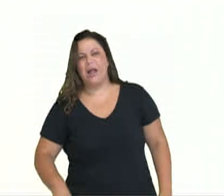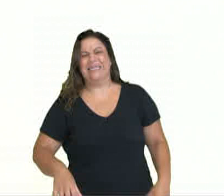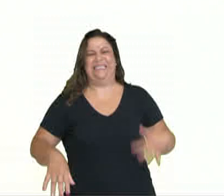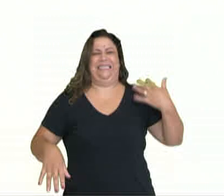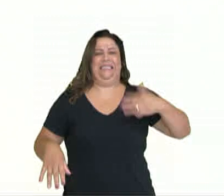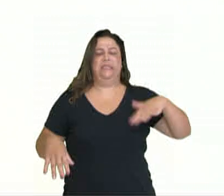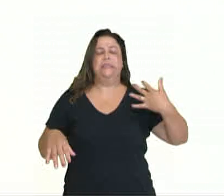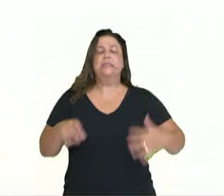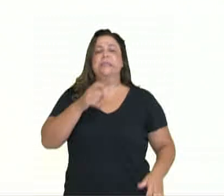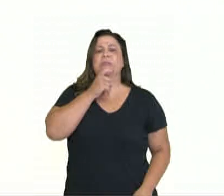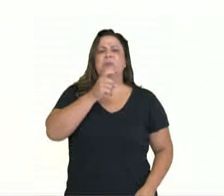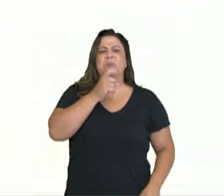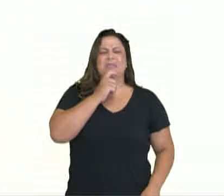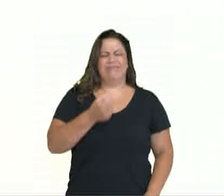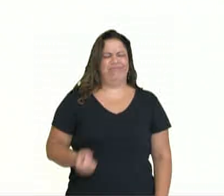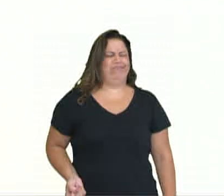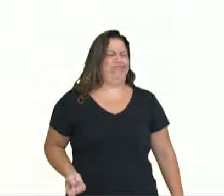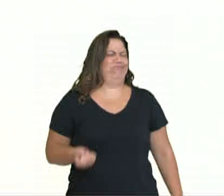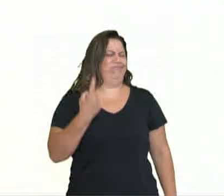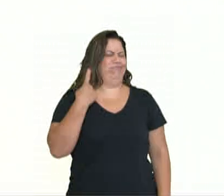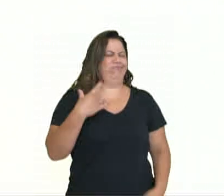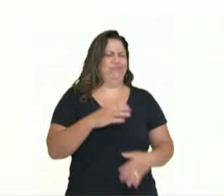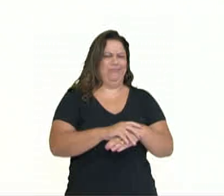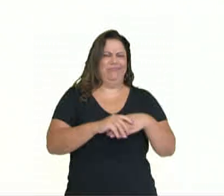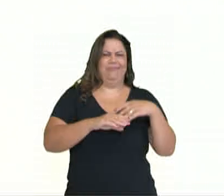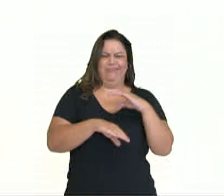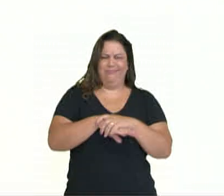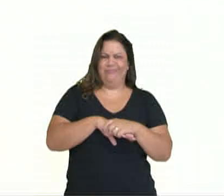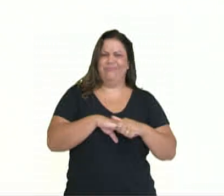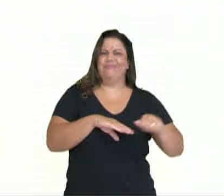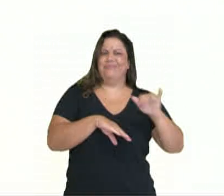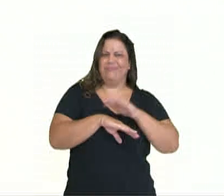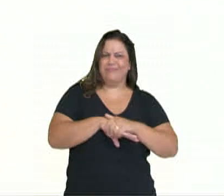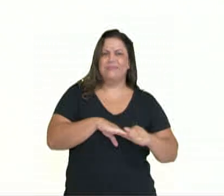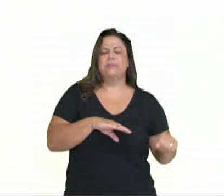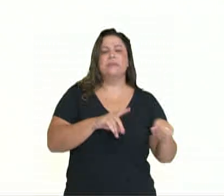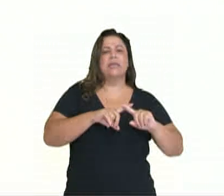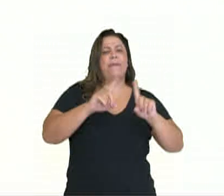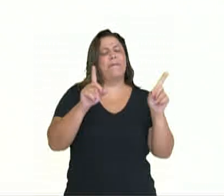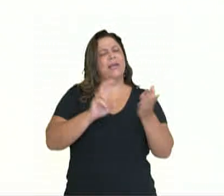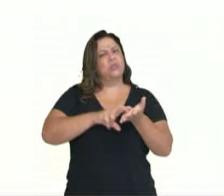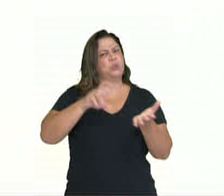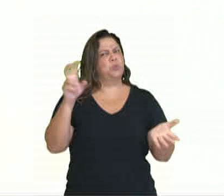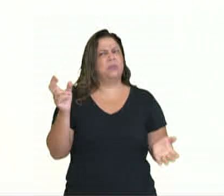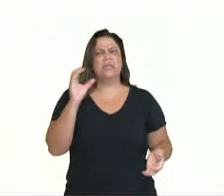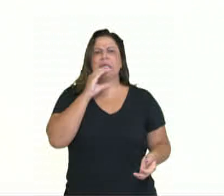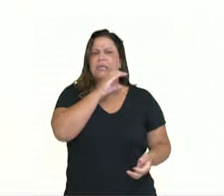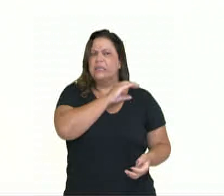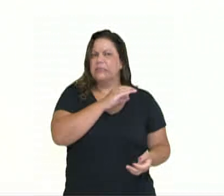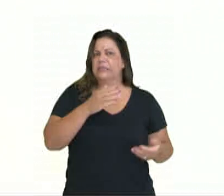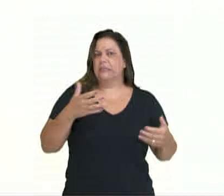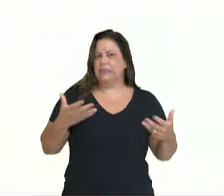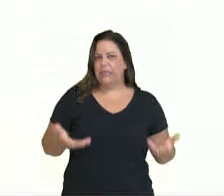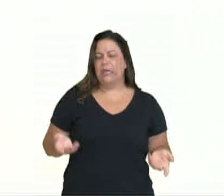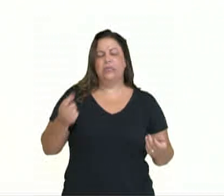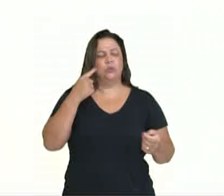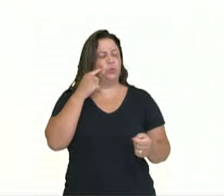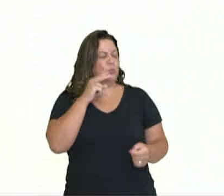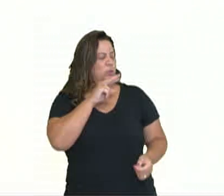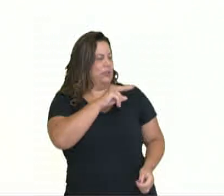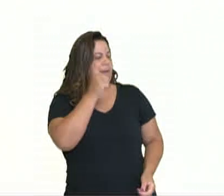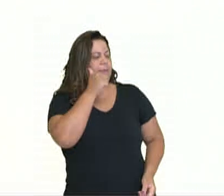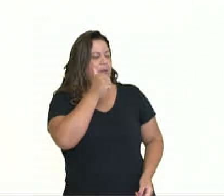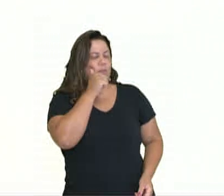gelada, estranhei, enxugando a mão. Mas de manhã é quente. Voltei-me para a mulher que